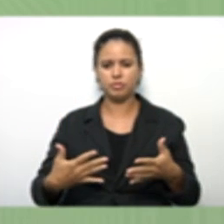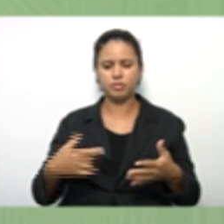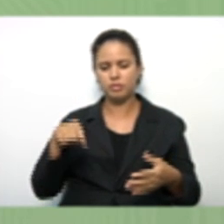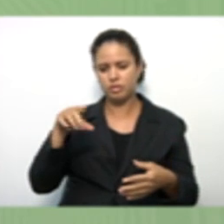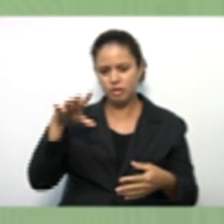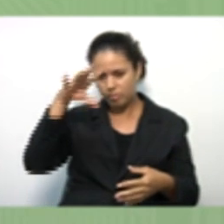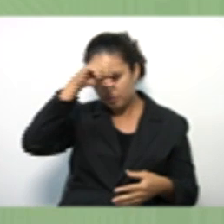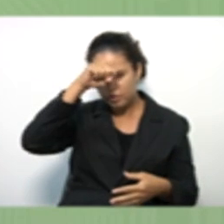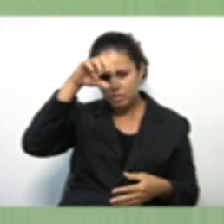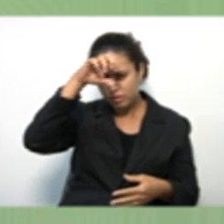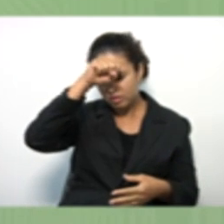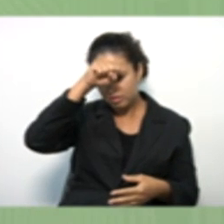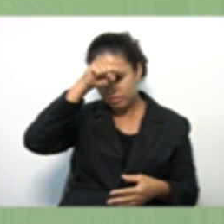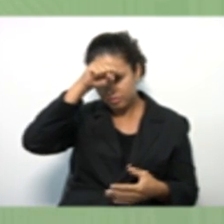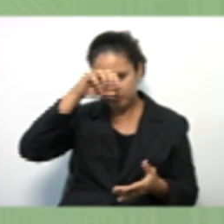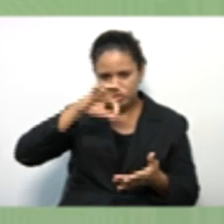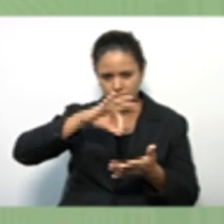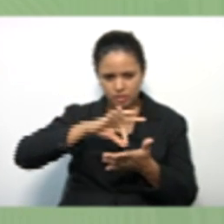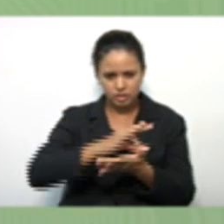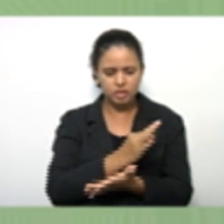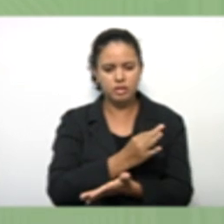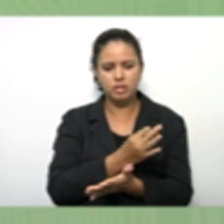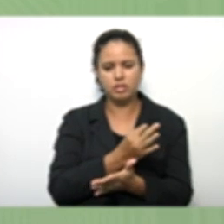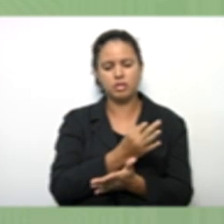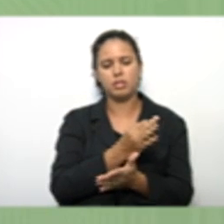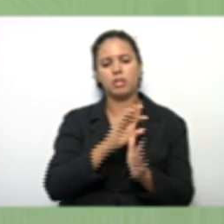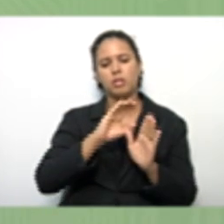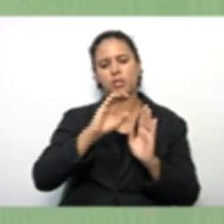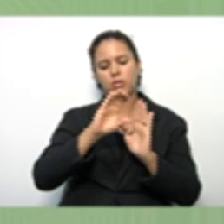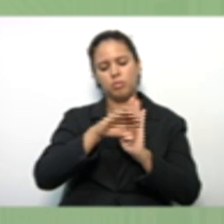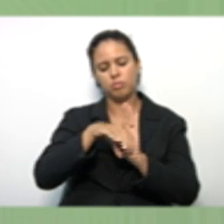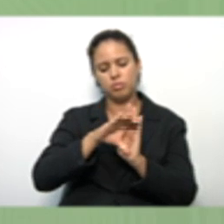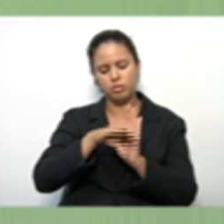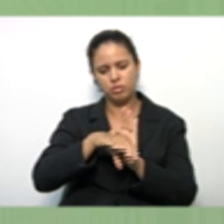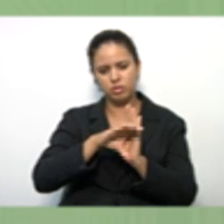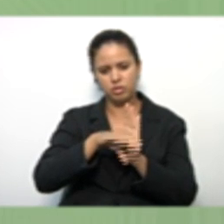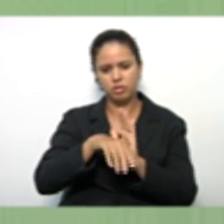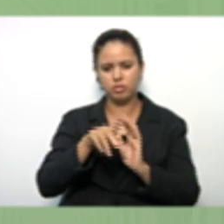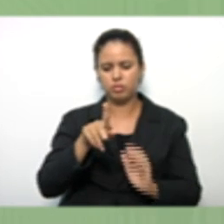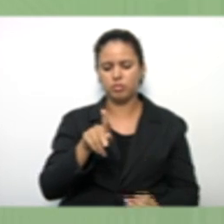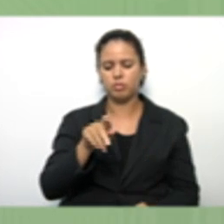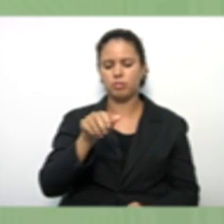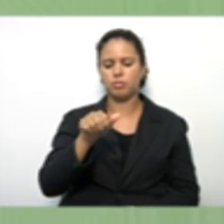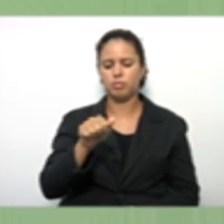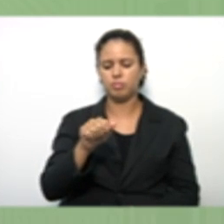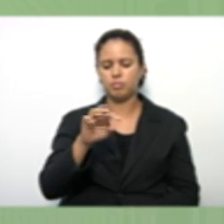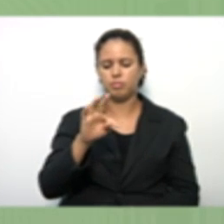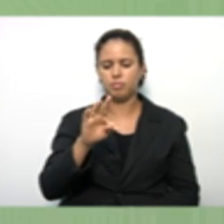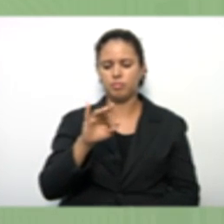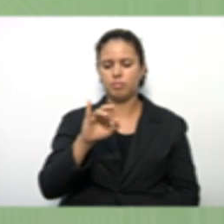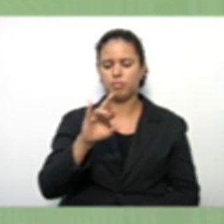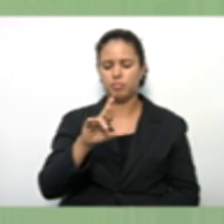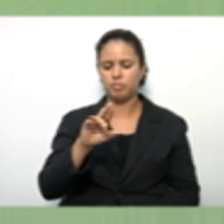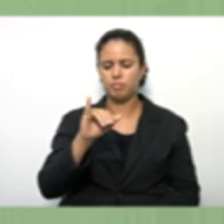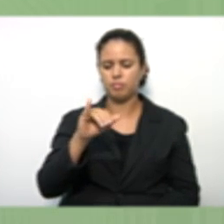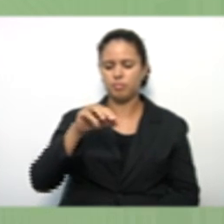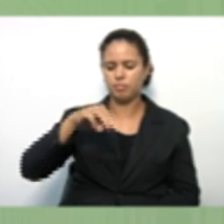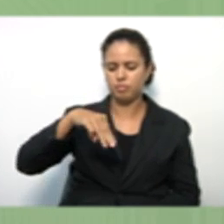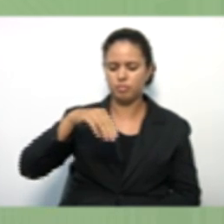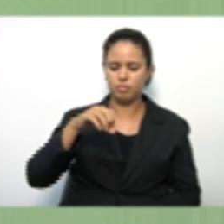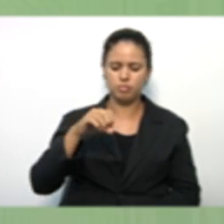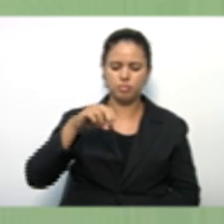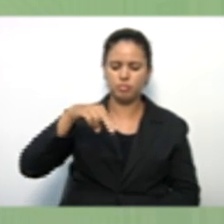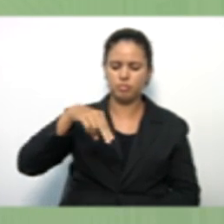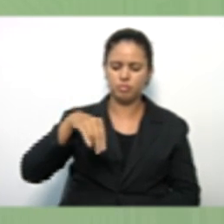que contenha o conceito de patrimônio. Vamos lá, professor Aloir, alternativa A. Alternativa